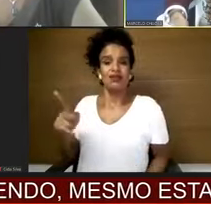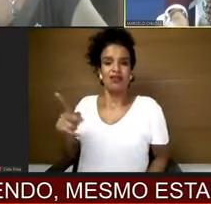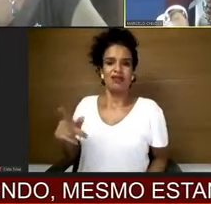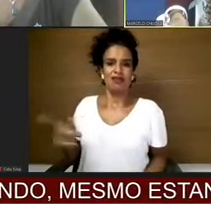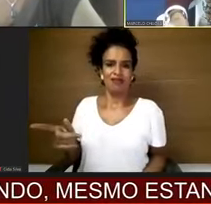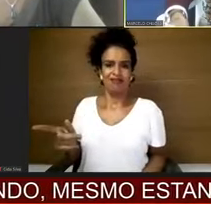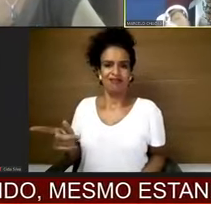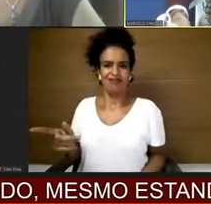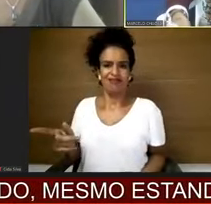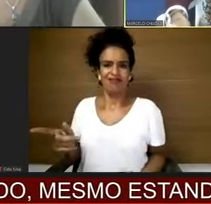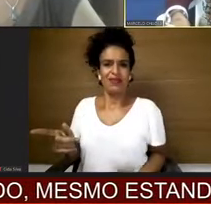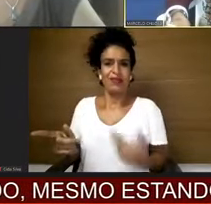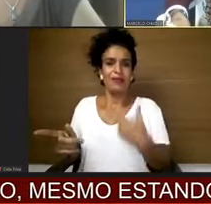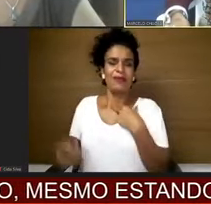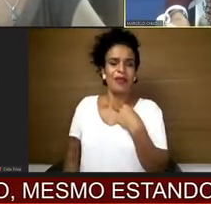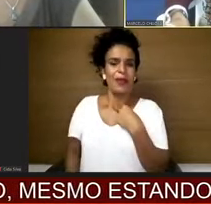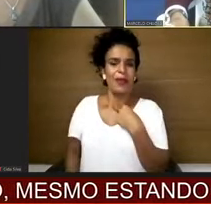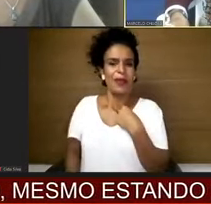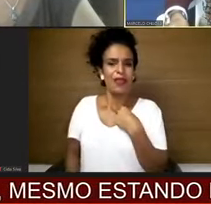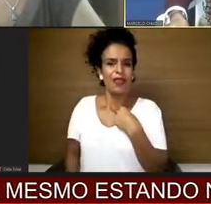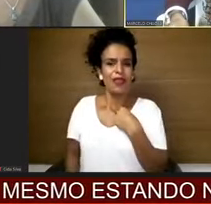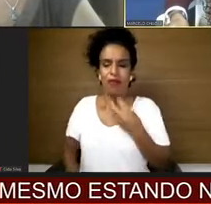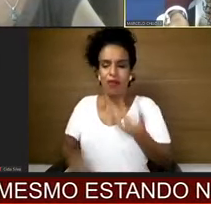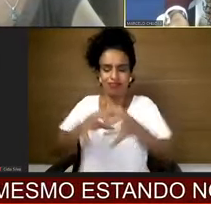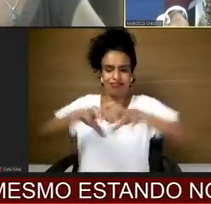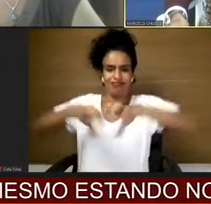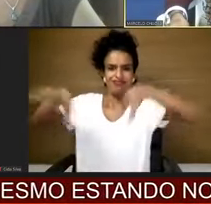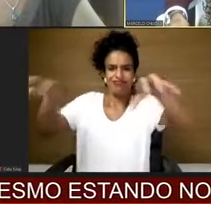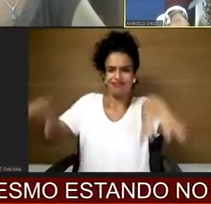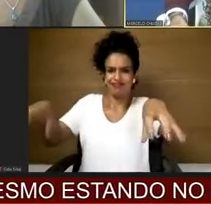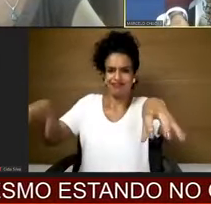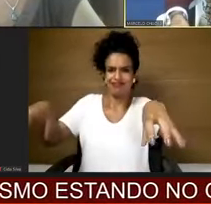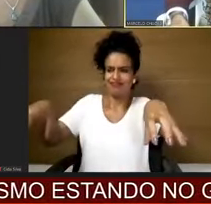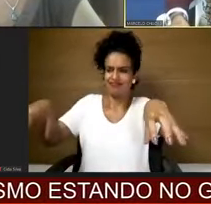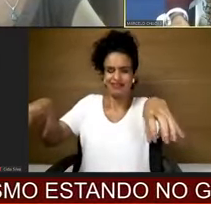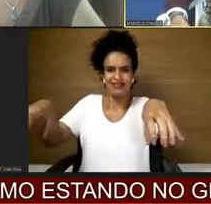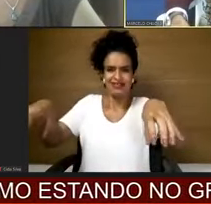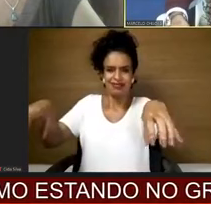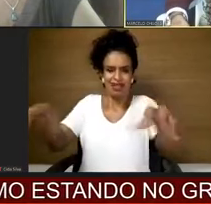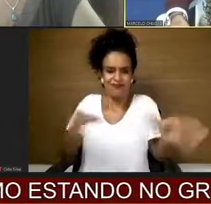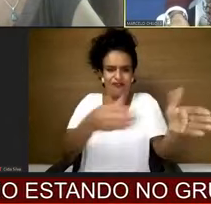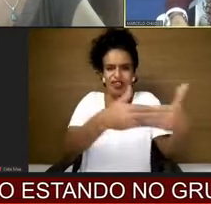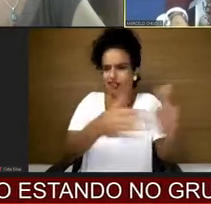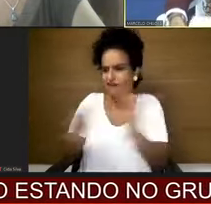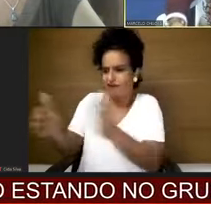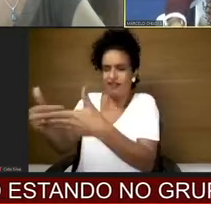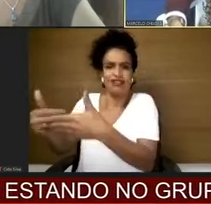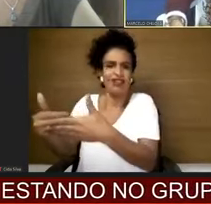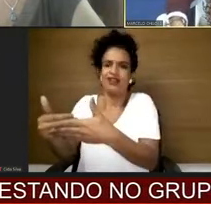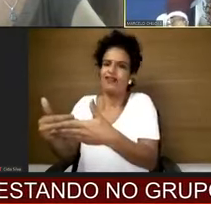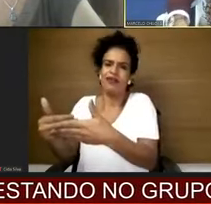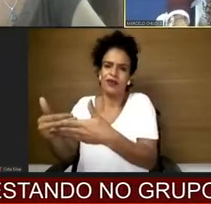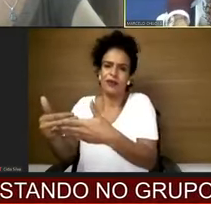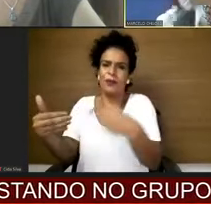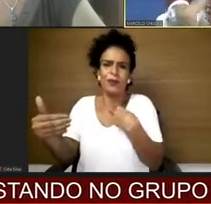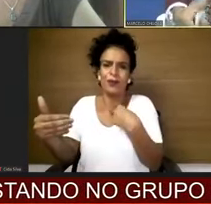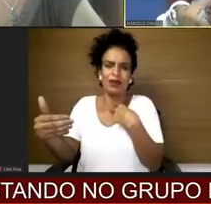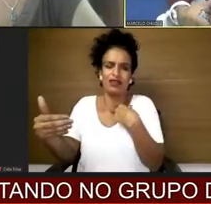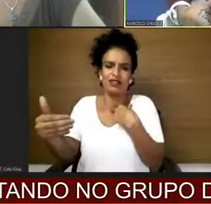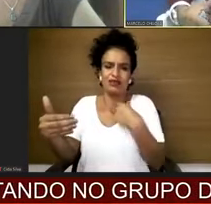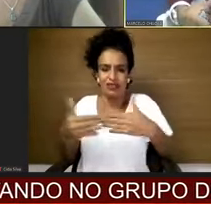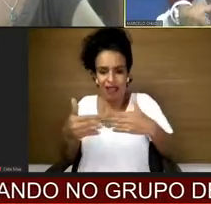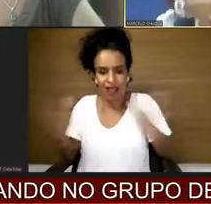não pode também isolar esse debate nesse momento, já é mais funcional, se porta assim, se porta assado e tal. Essa